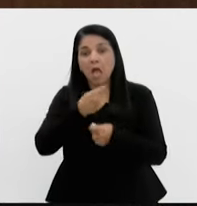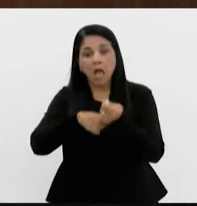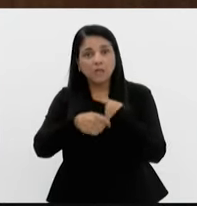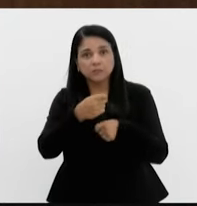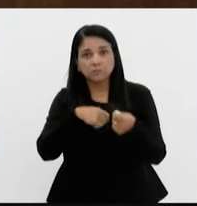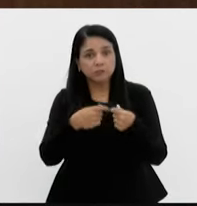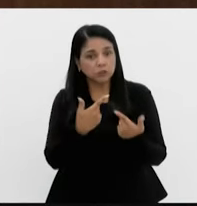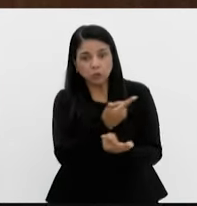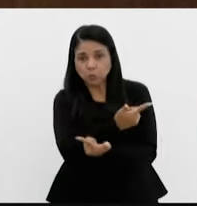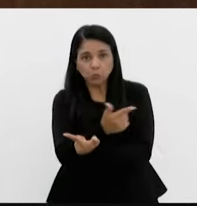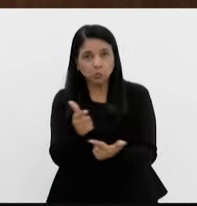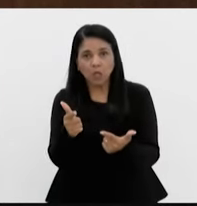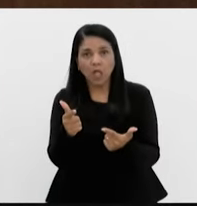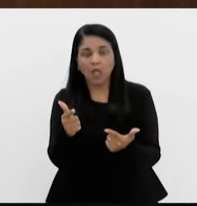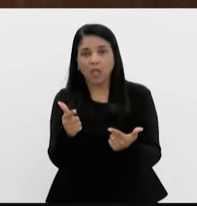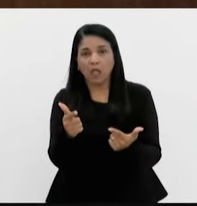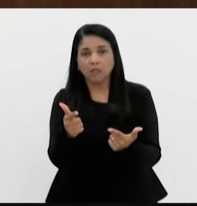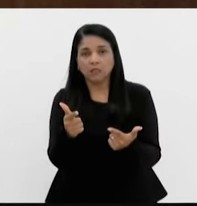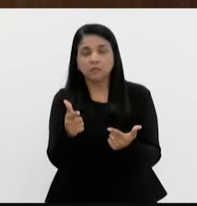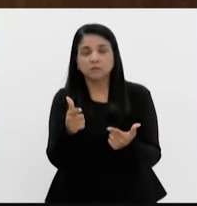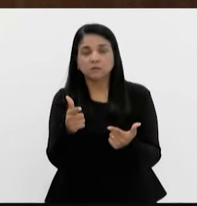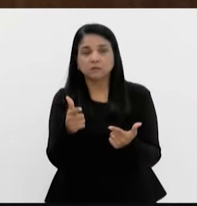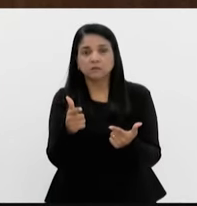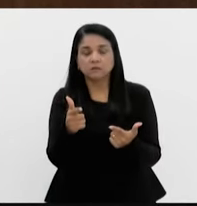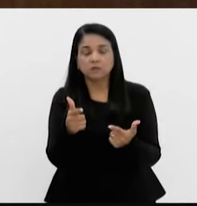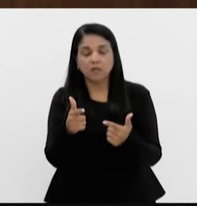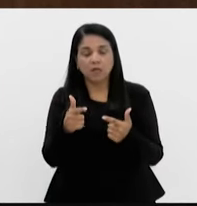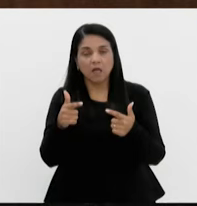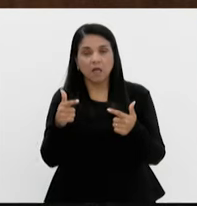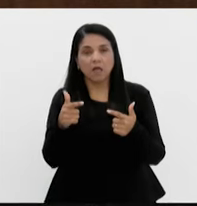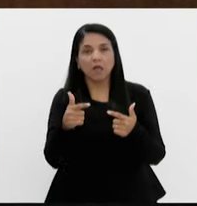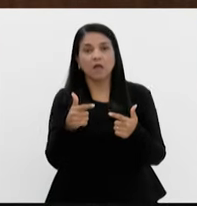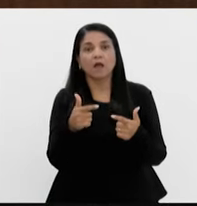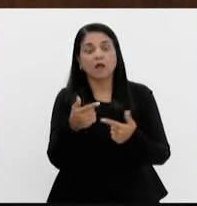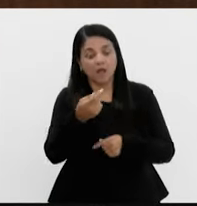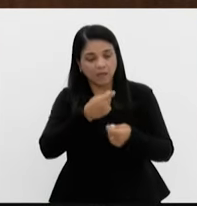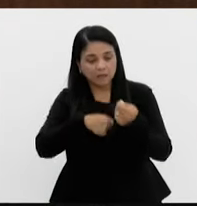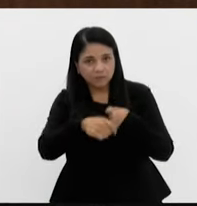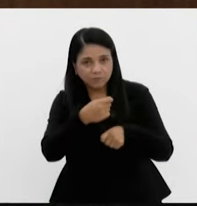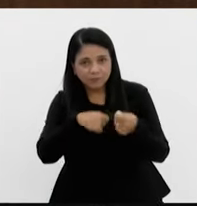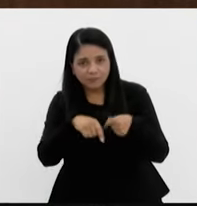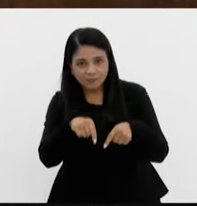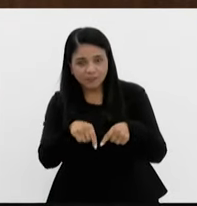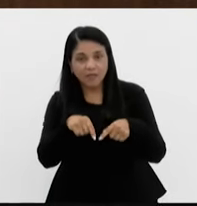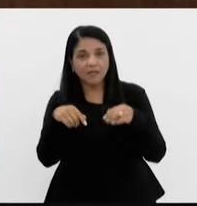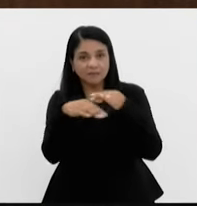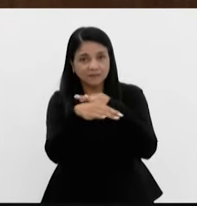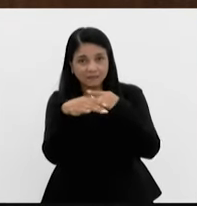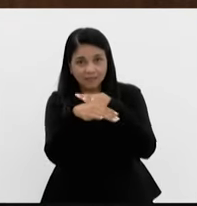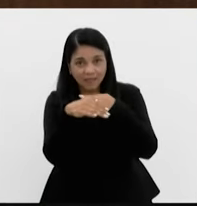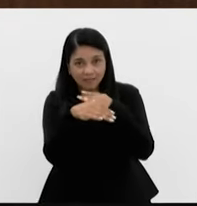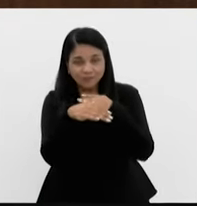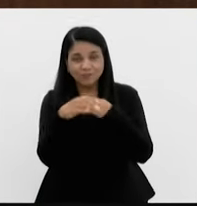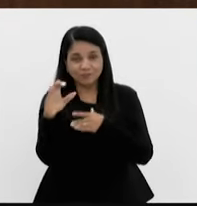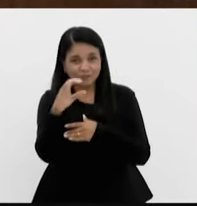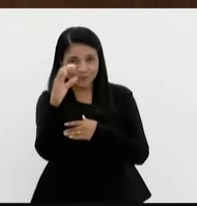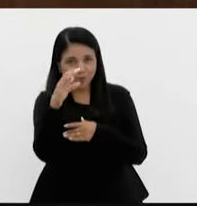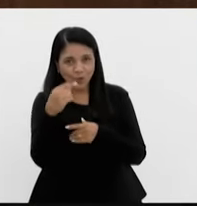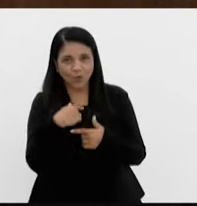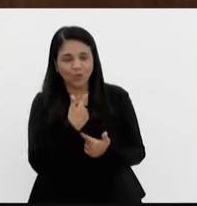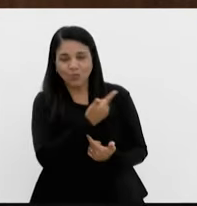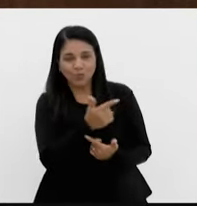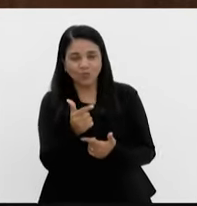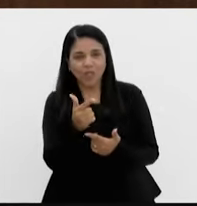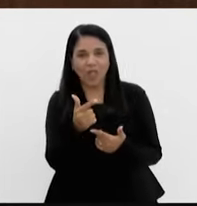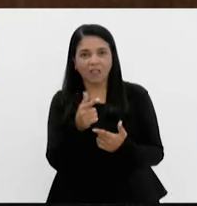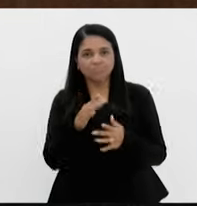tem peito de fazer a tal da internação compulsória então fica ó Então já tem morador de